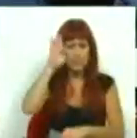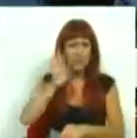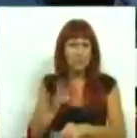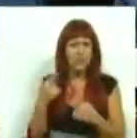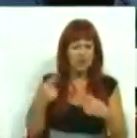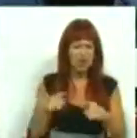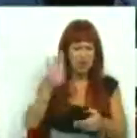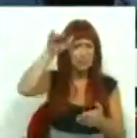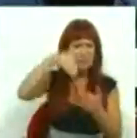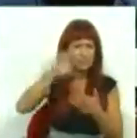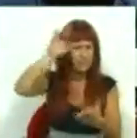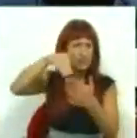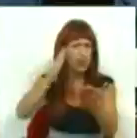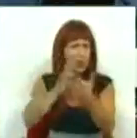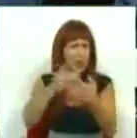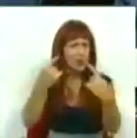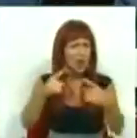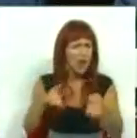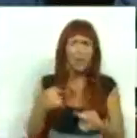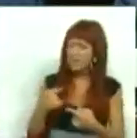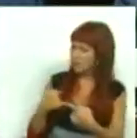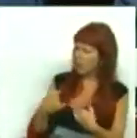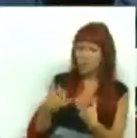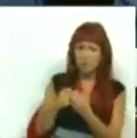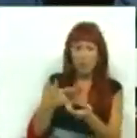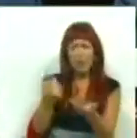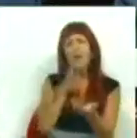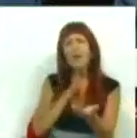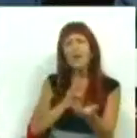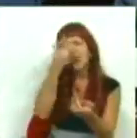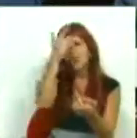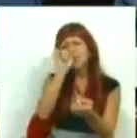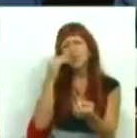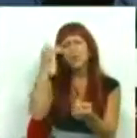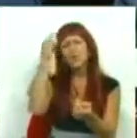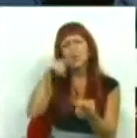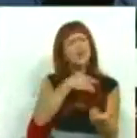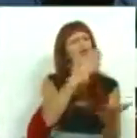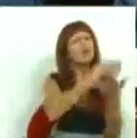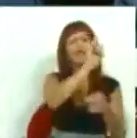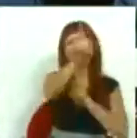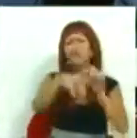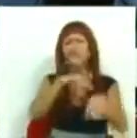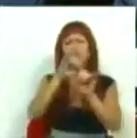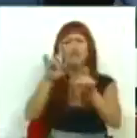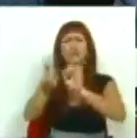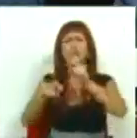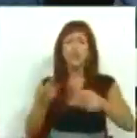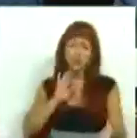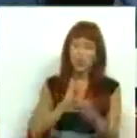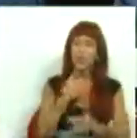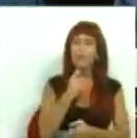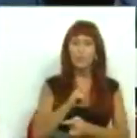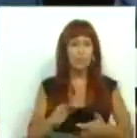Pergunto se já existem conclusões desse estudo e se connosco poderá partilhar a sua visão de futuro destes estabelecimentos. Uma